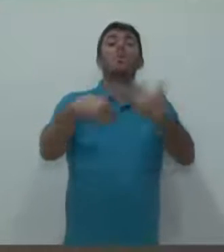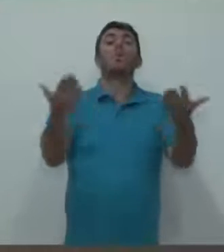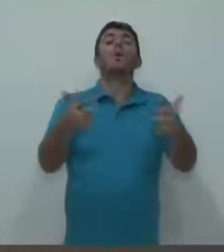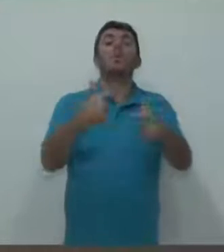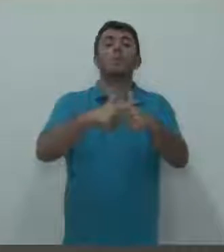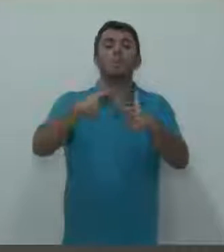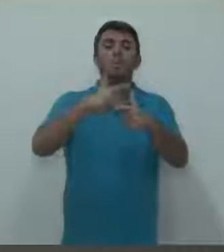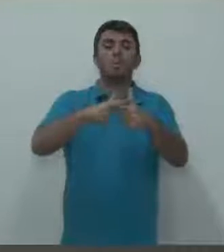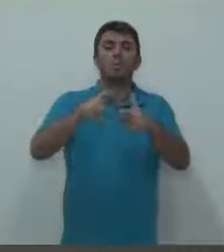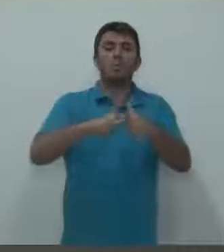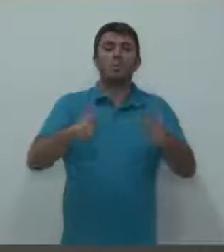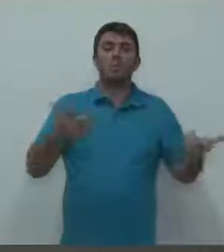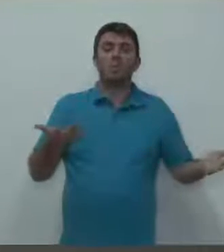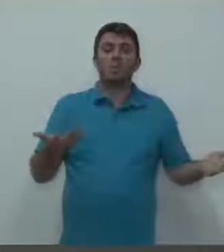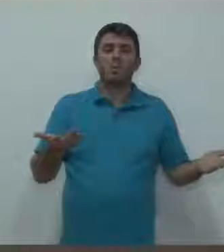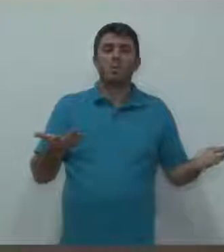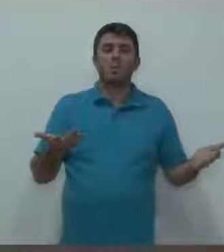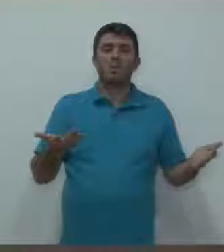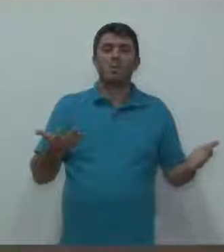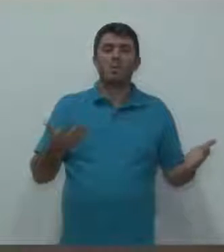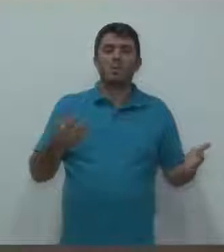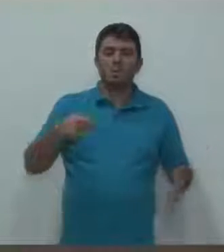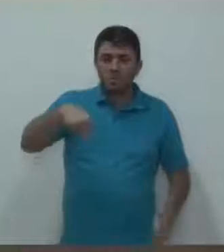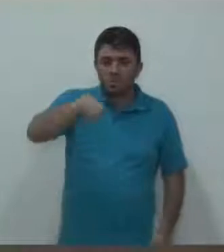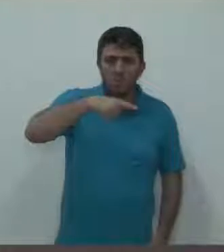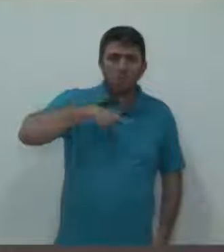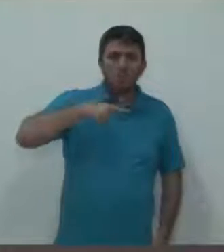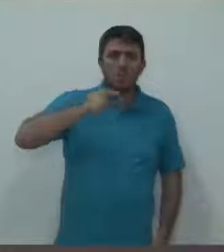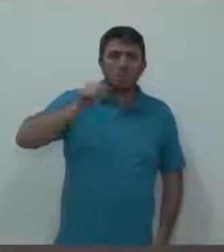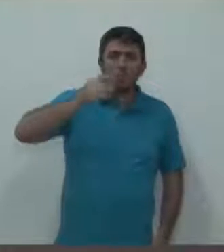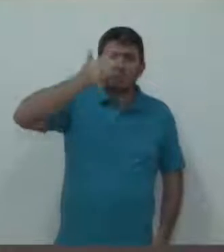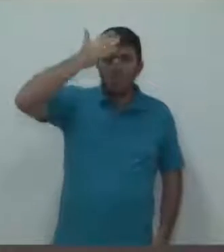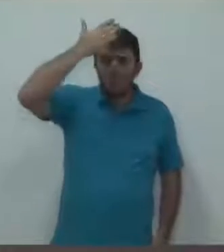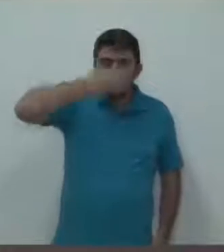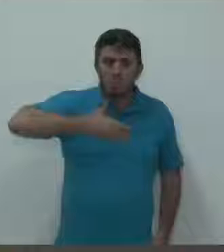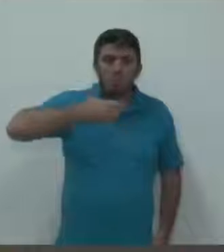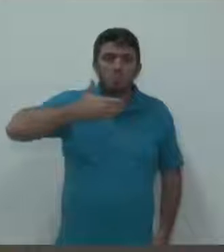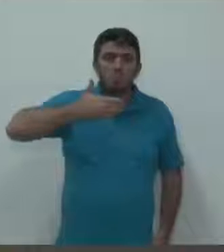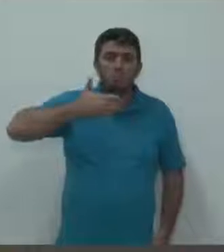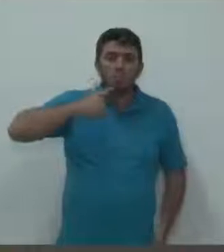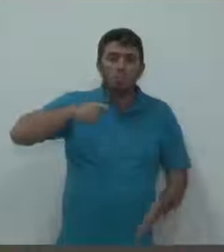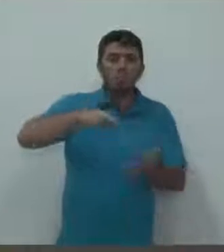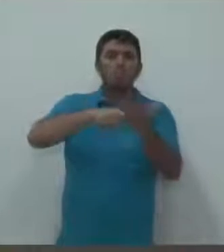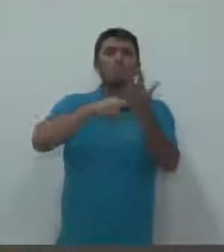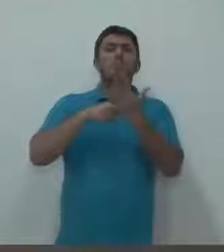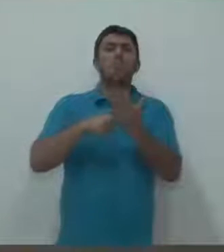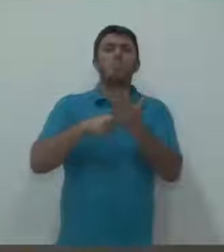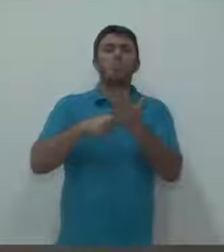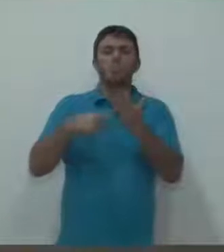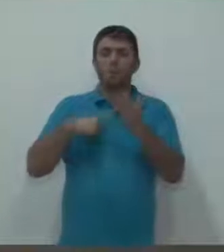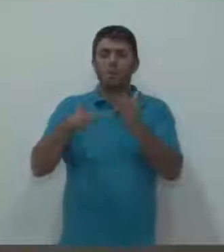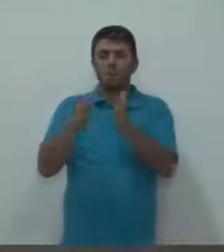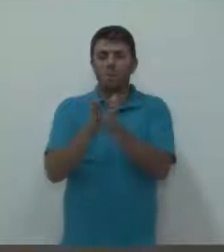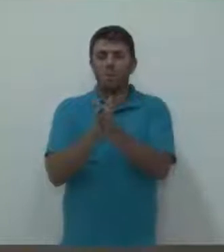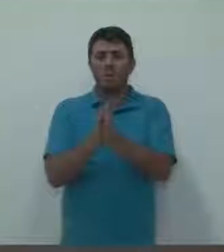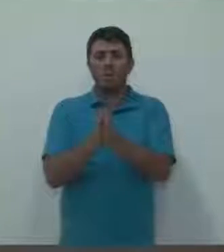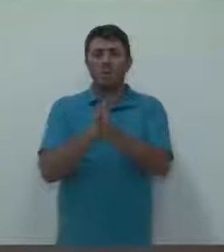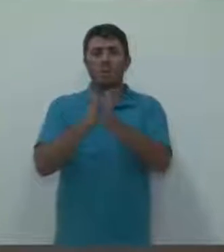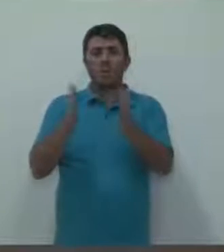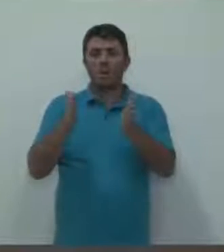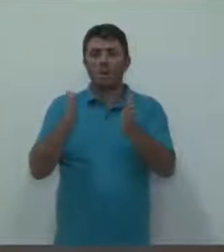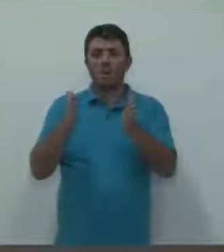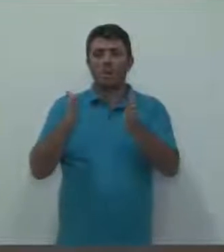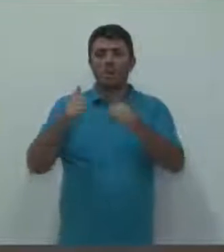É isso que eu gostaria de entender. Se alguém conseguir comprovar, mostrar, se fizer eventualmente um alagamento nessa área aqui do lado do campo, vai